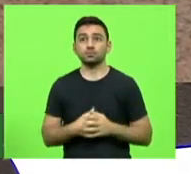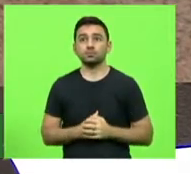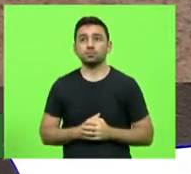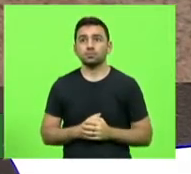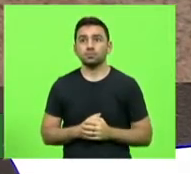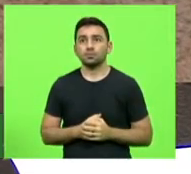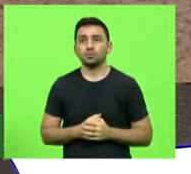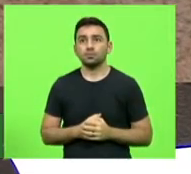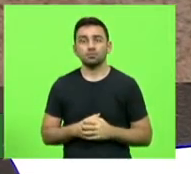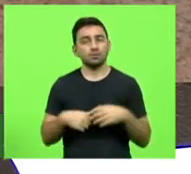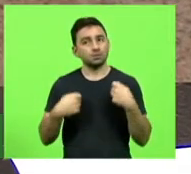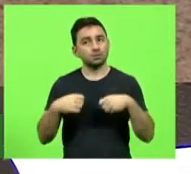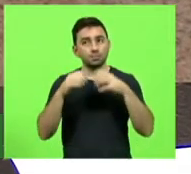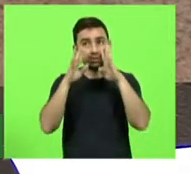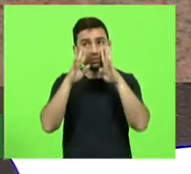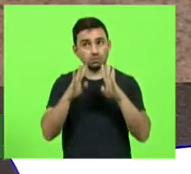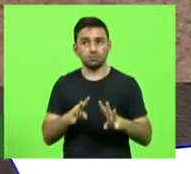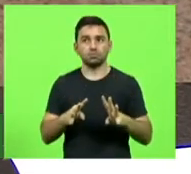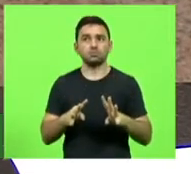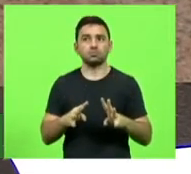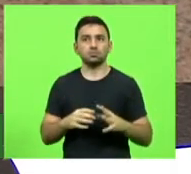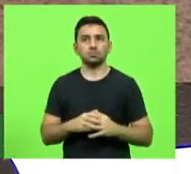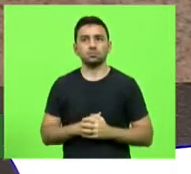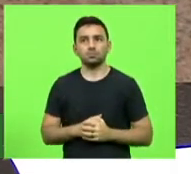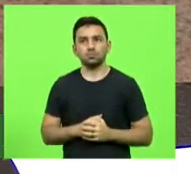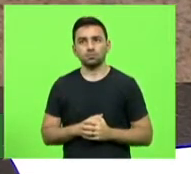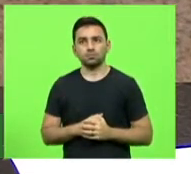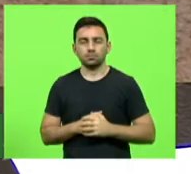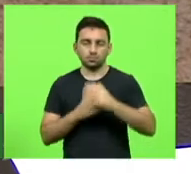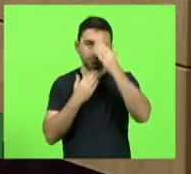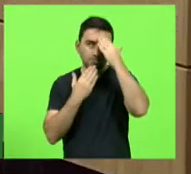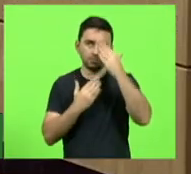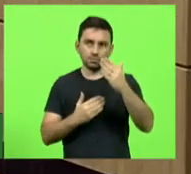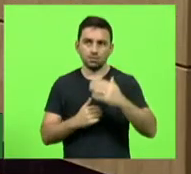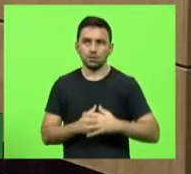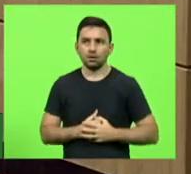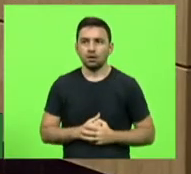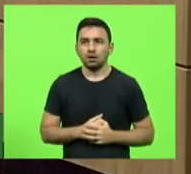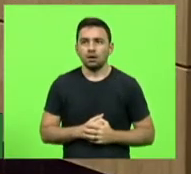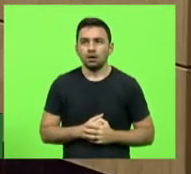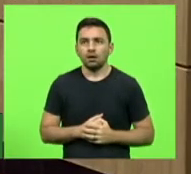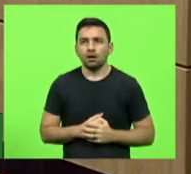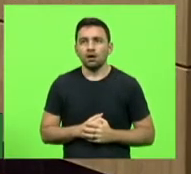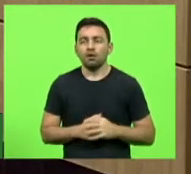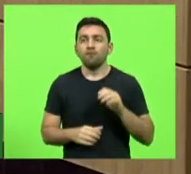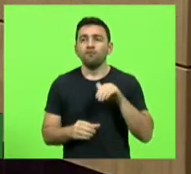Que se atentem a esse fato aí. Obrigado. Senhor presidente, questão de